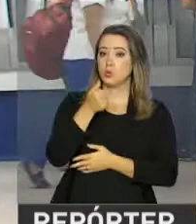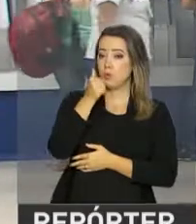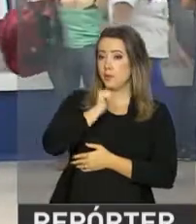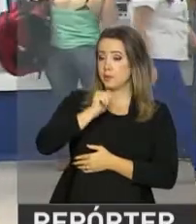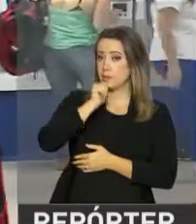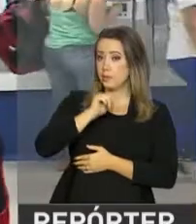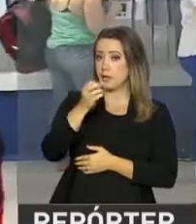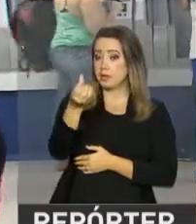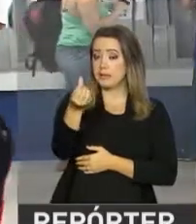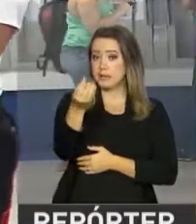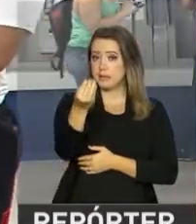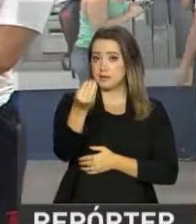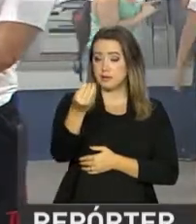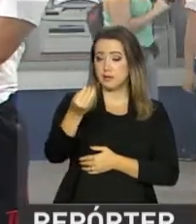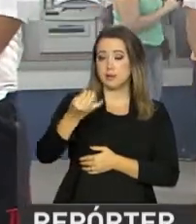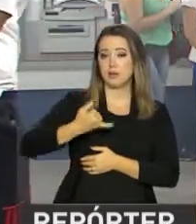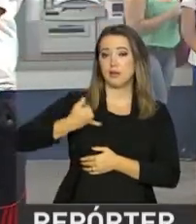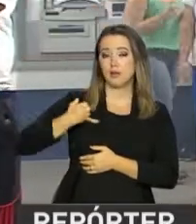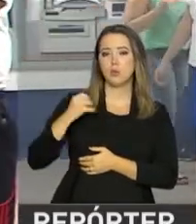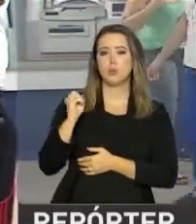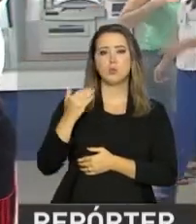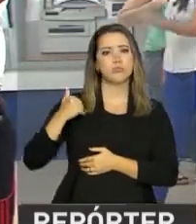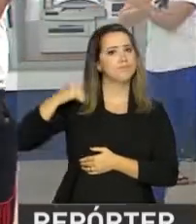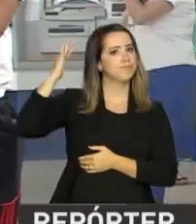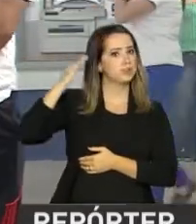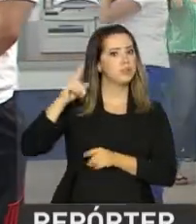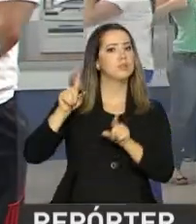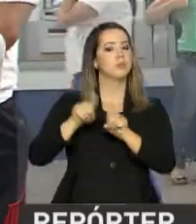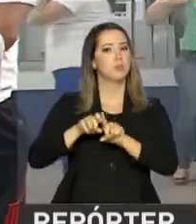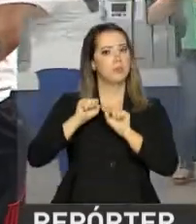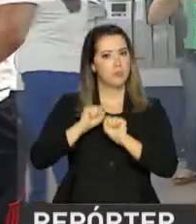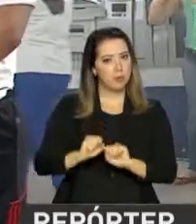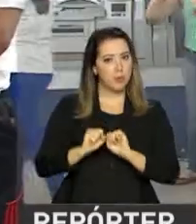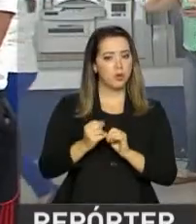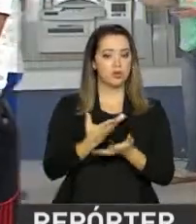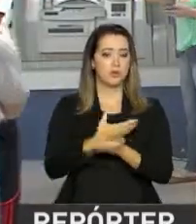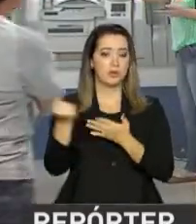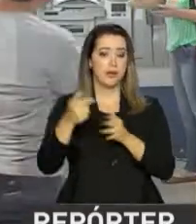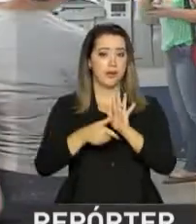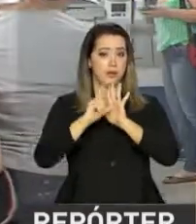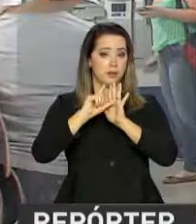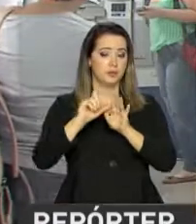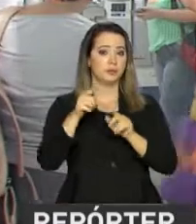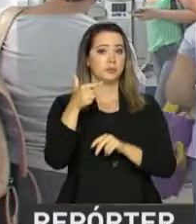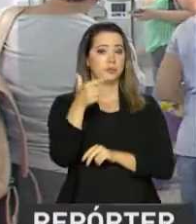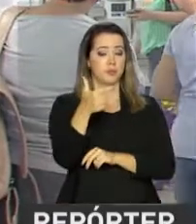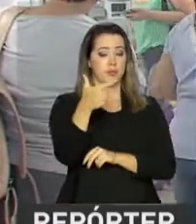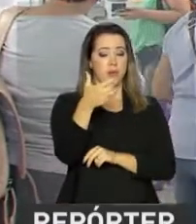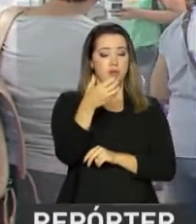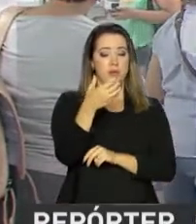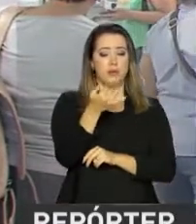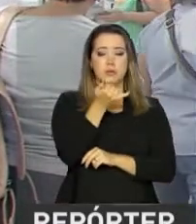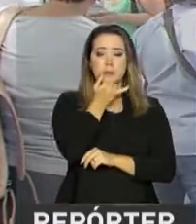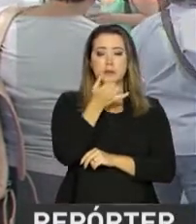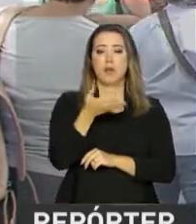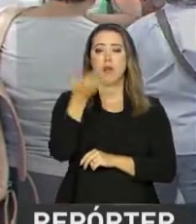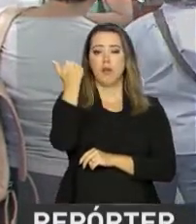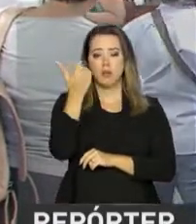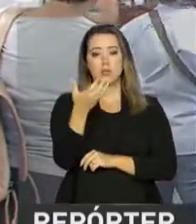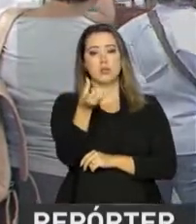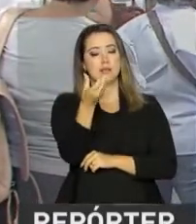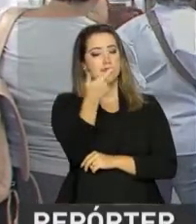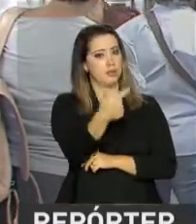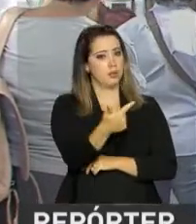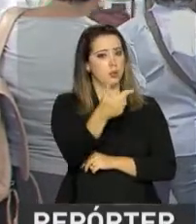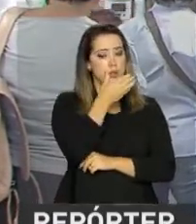com 60 anos ou mais podem sacar o recurso antes a idade mínima é de 62 anos para mulheres e